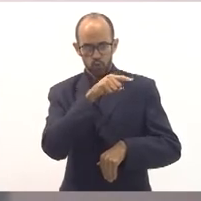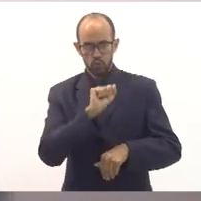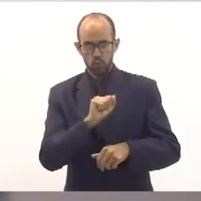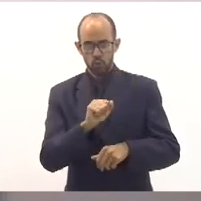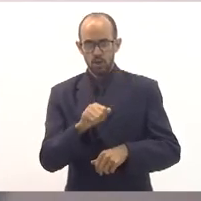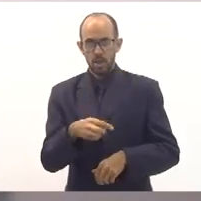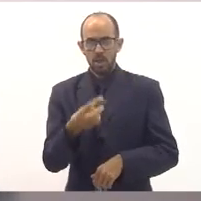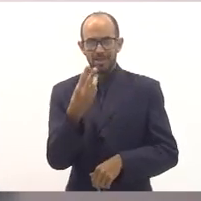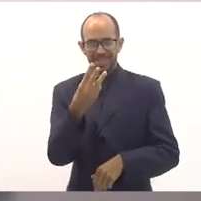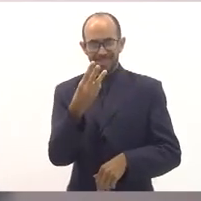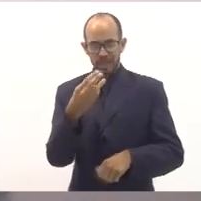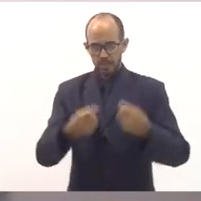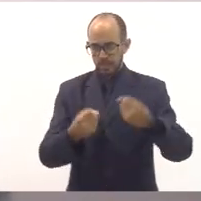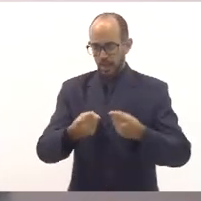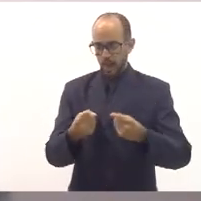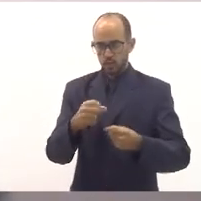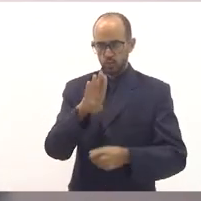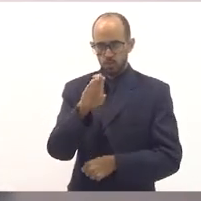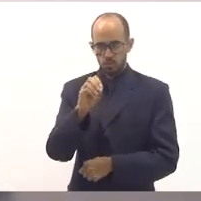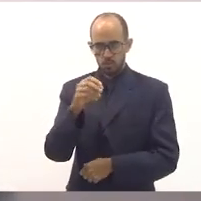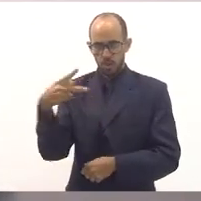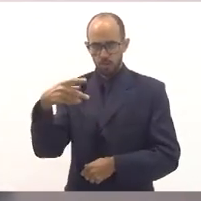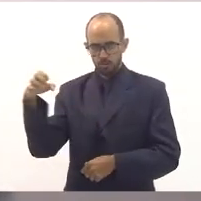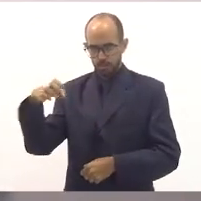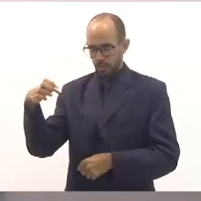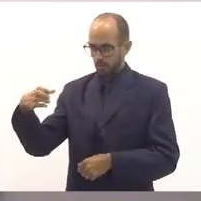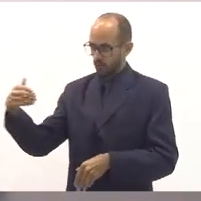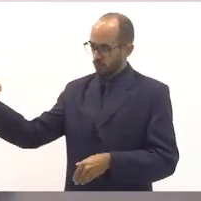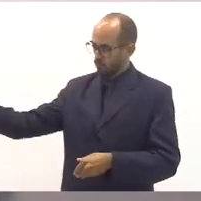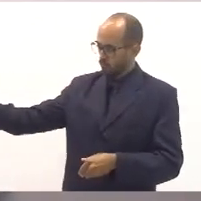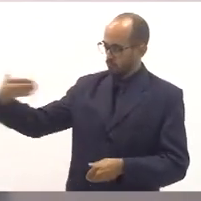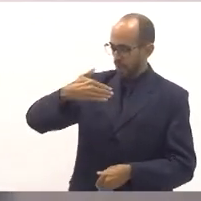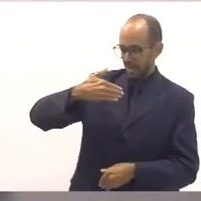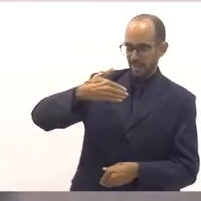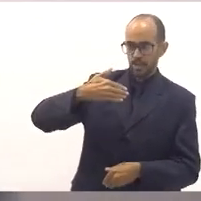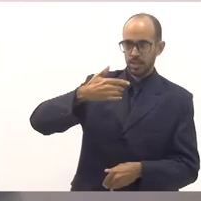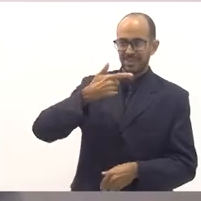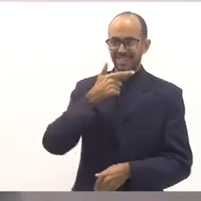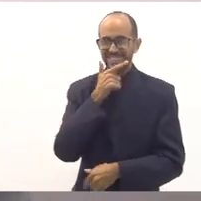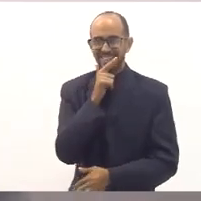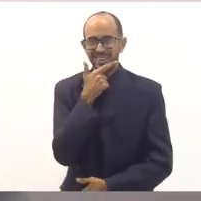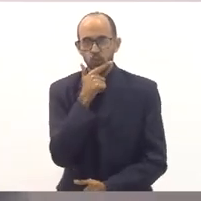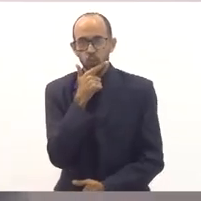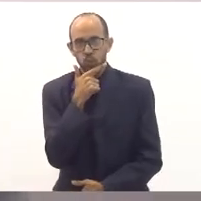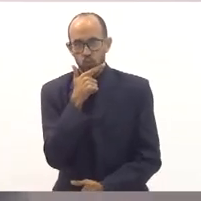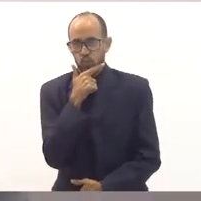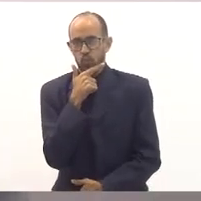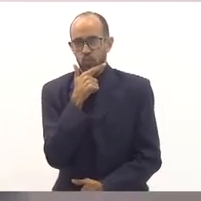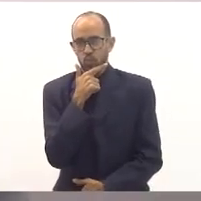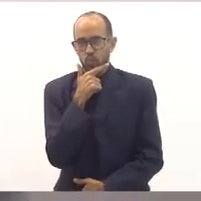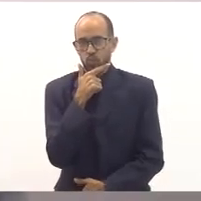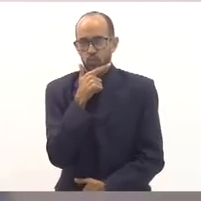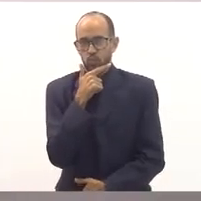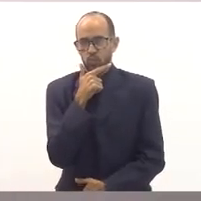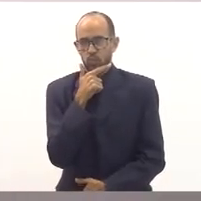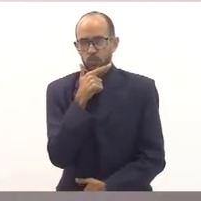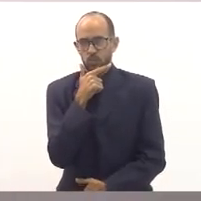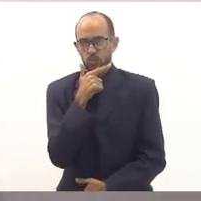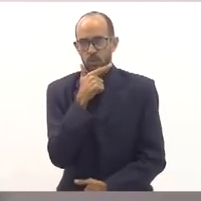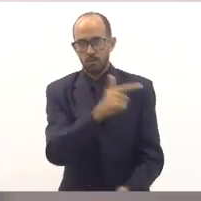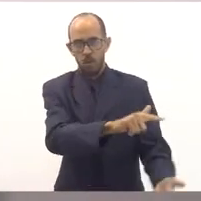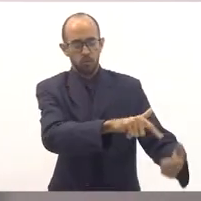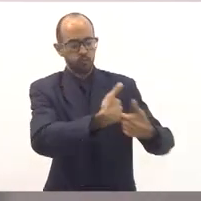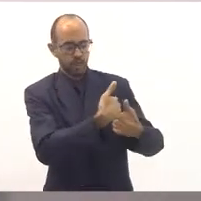e três carros do BOPE sai na nossa direção rindo rindo e é uma